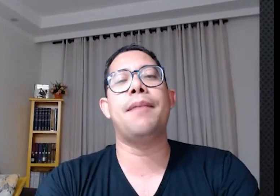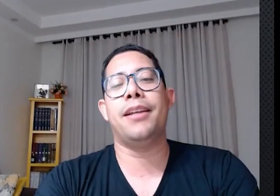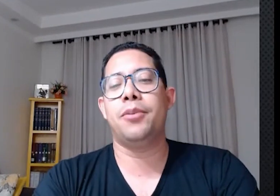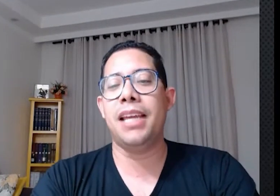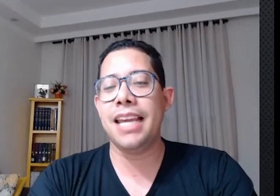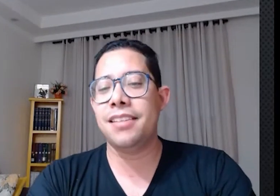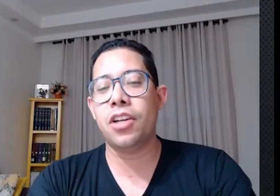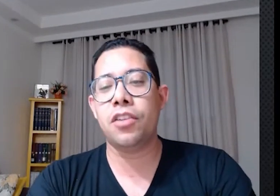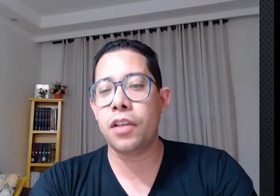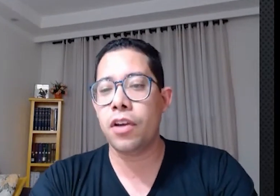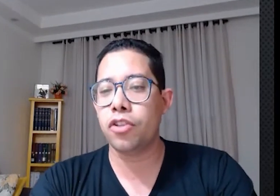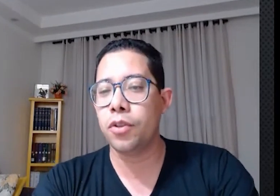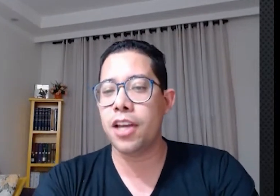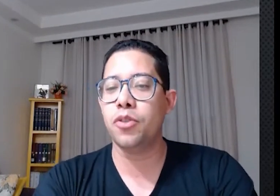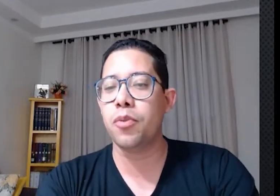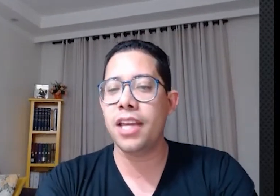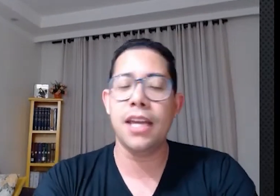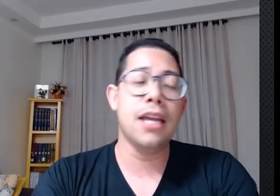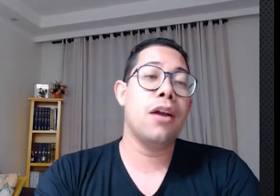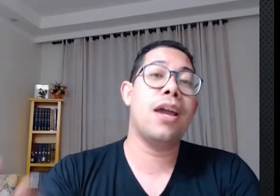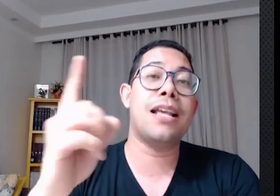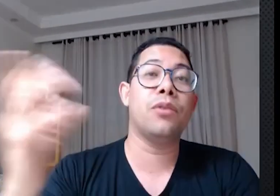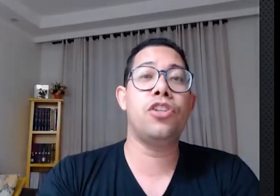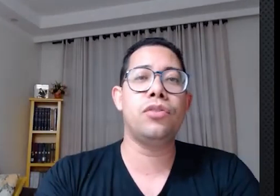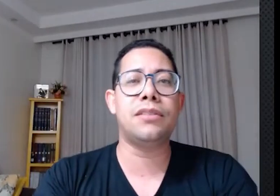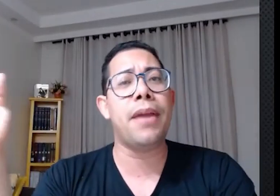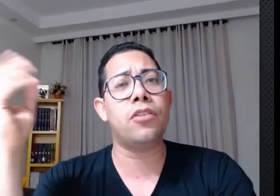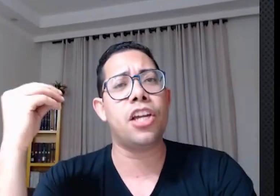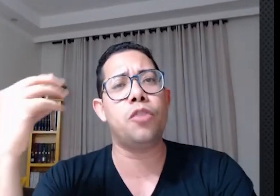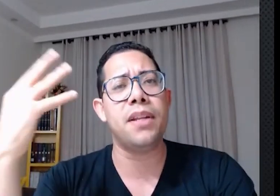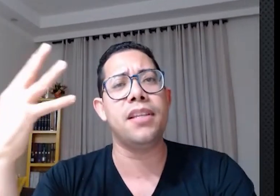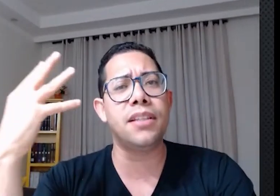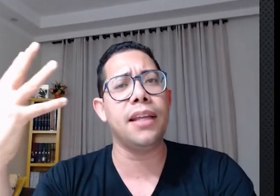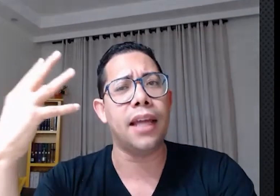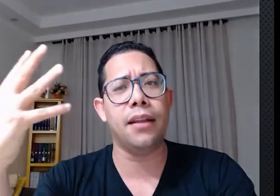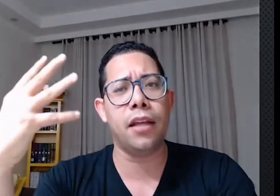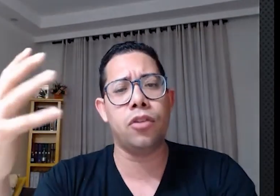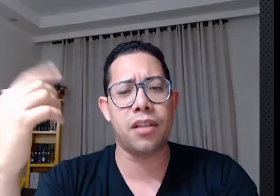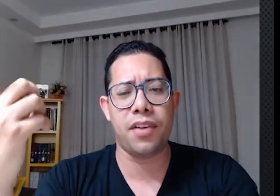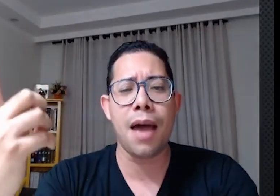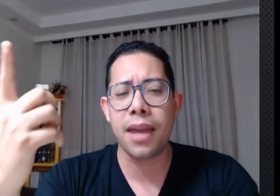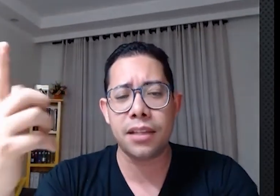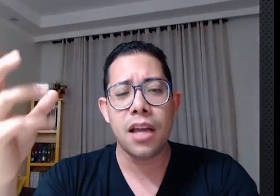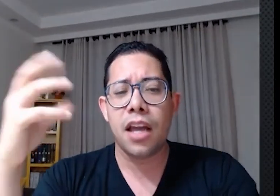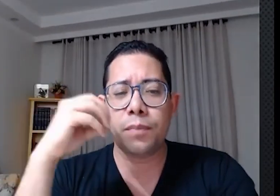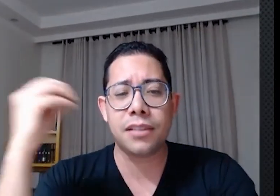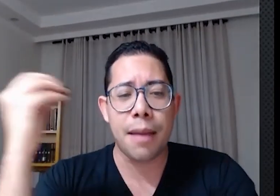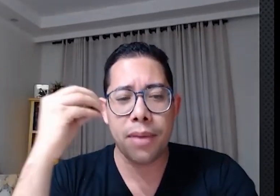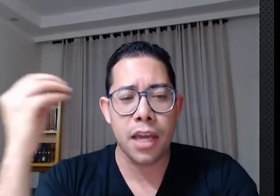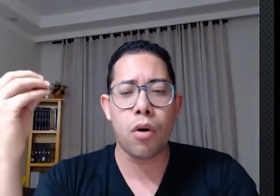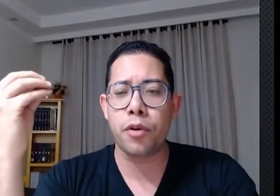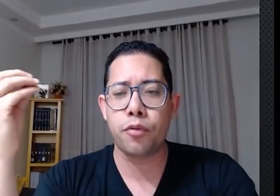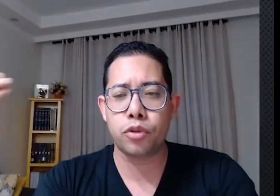Novo Testamento, beleza? Então a gente fez um resumo do resumo aí com relação ao Antigo Testamento que a gente precisa entender sobre essa ferramenta. A gente